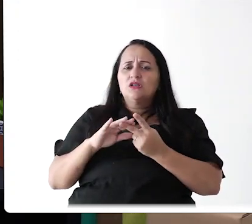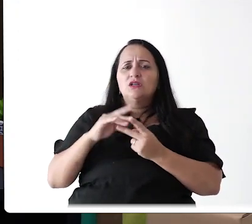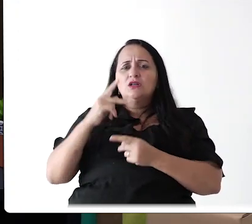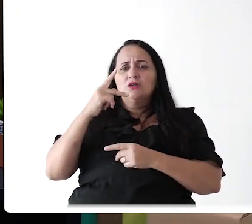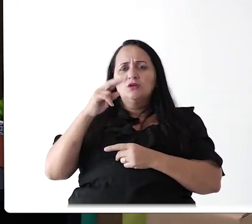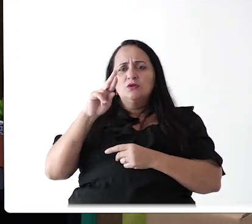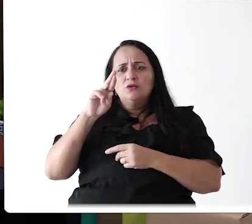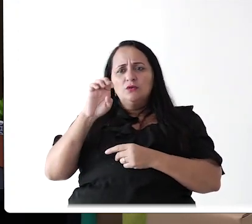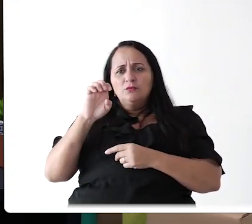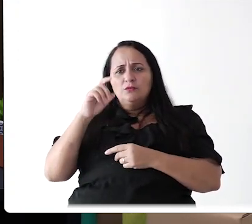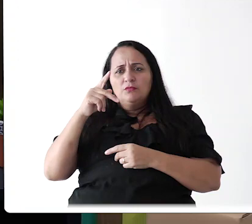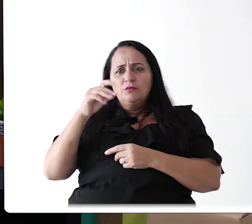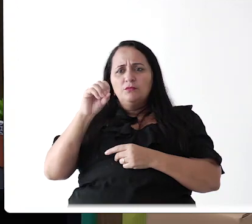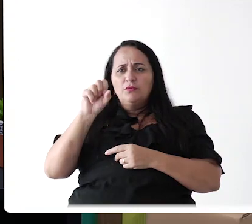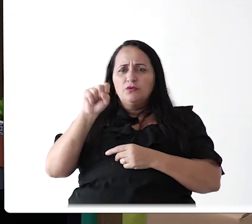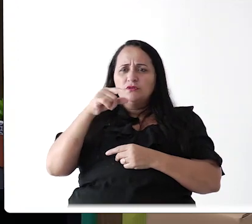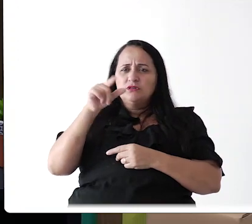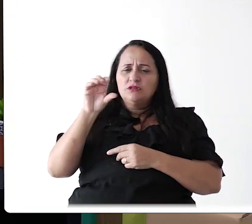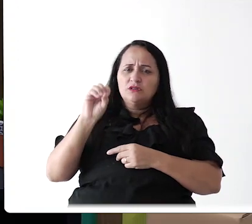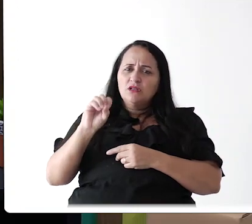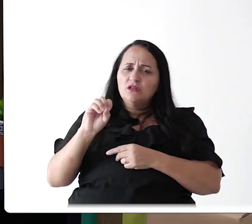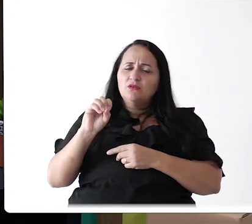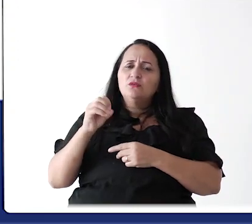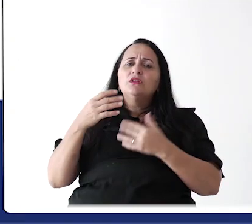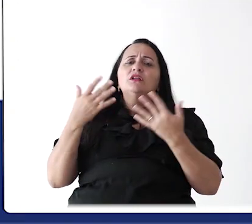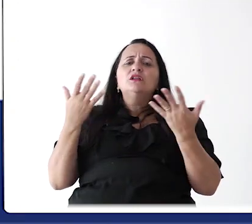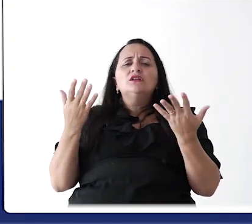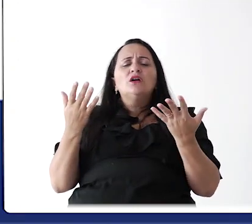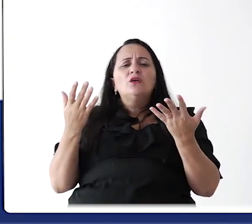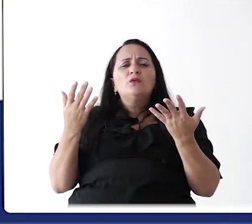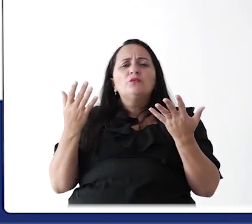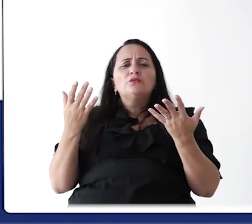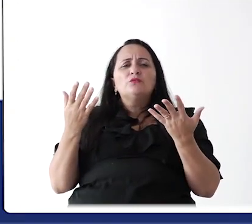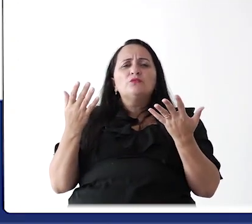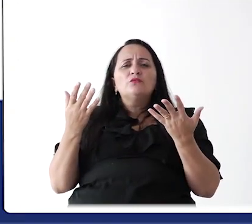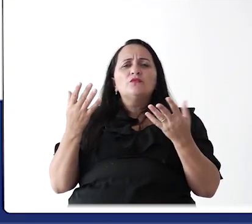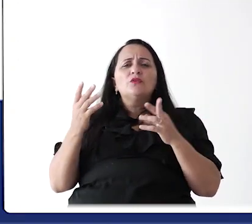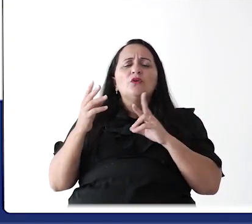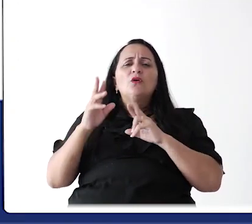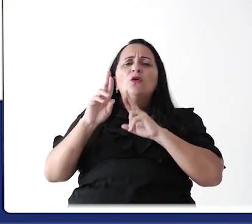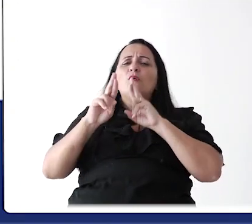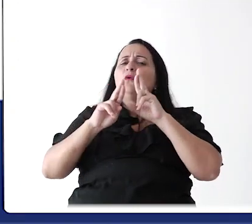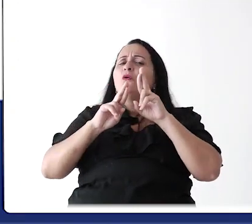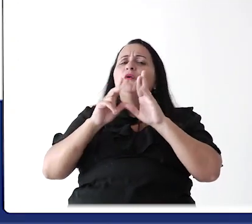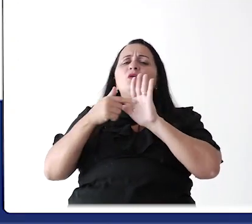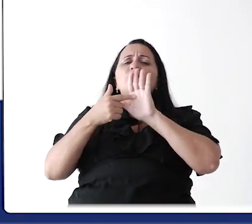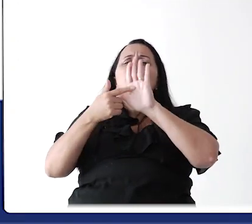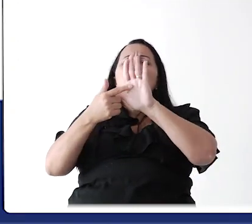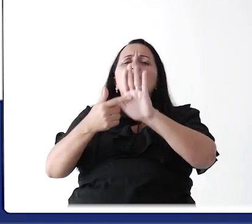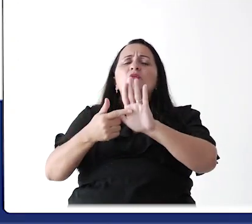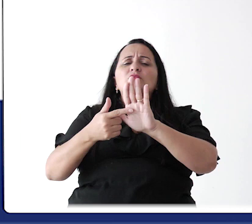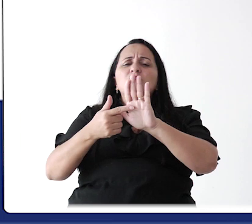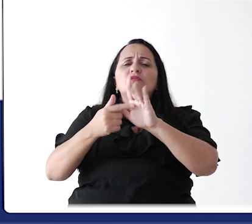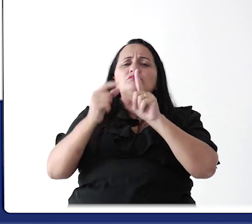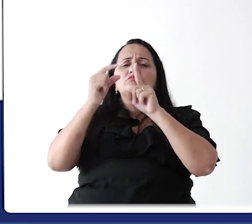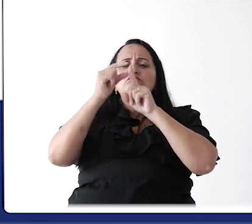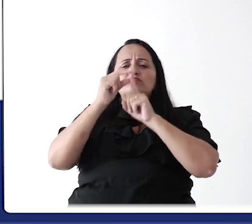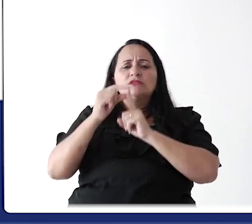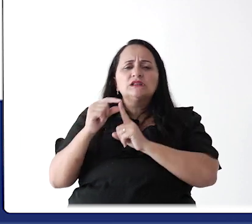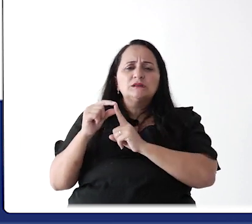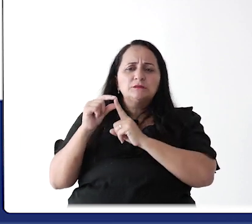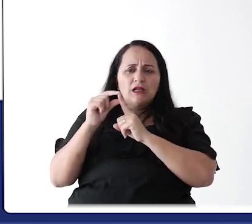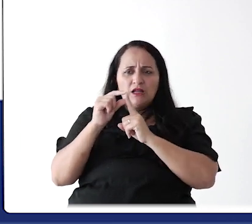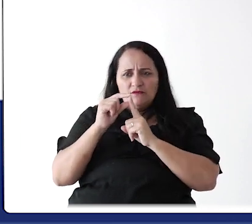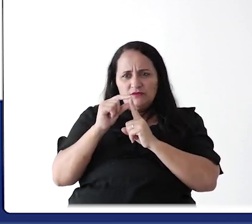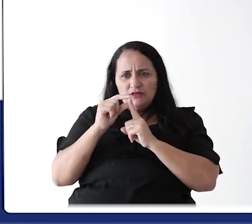as preposições. Então, Pró, quais são as expressões de relações que essas palavrinhas,